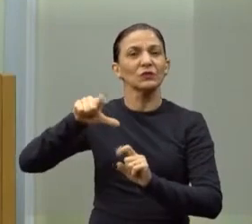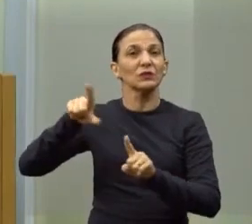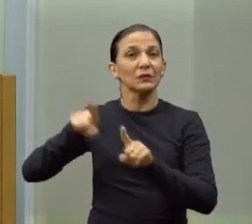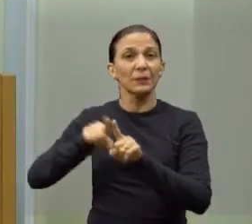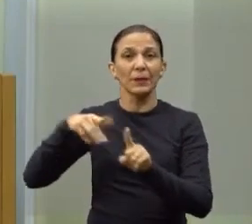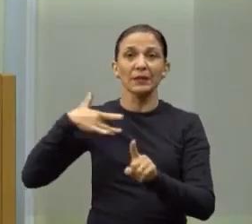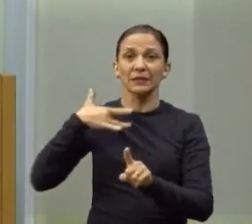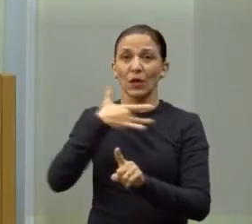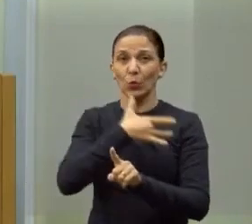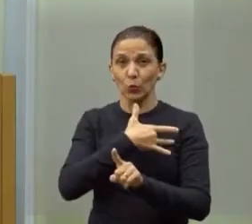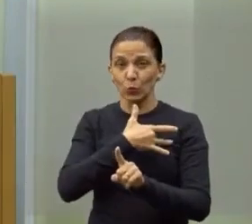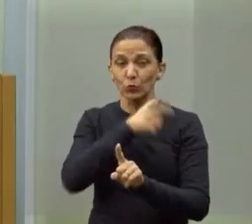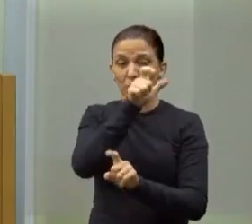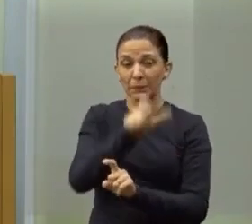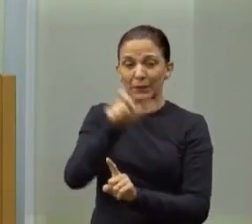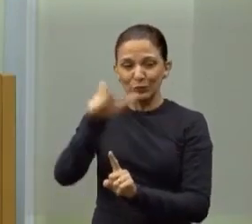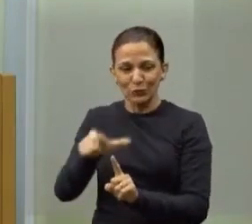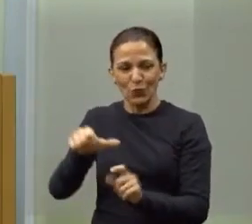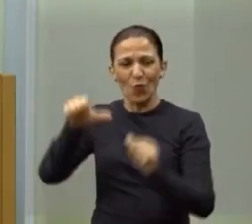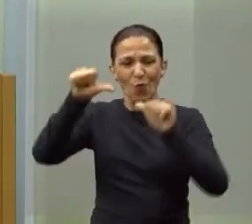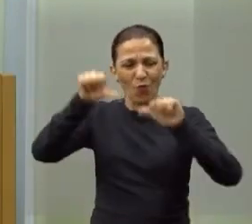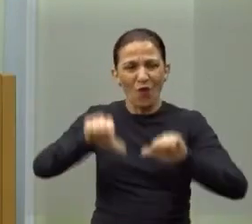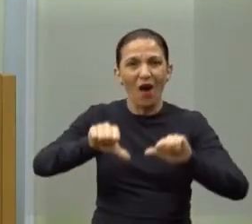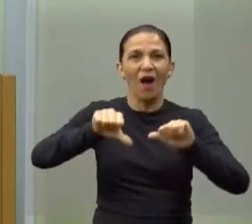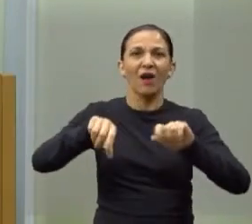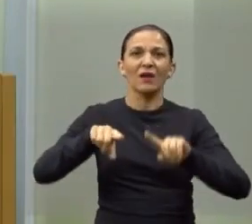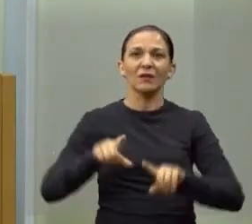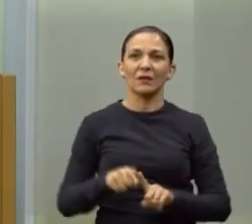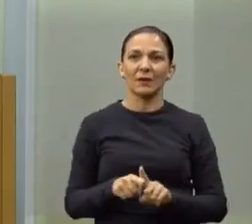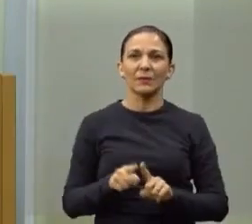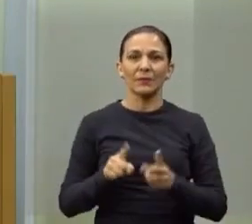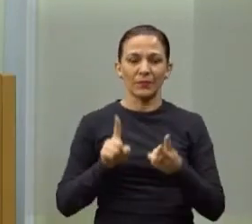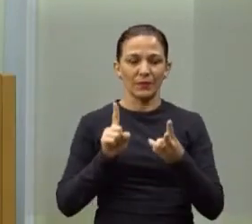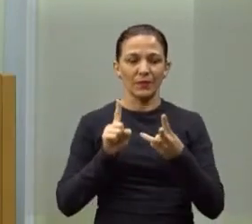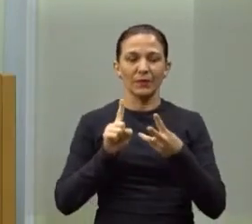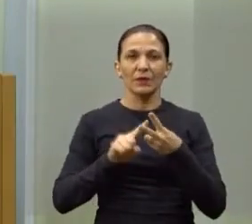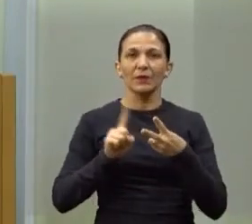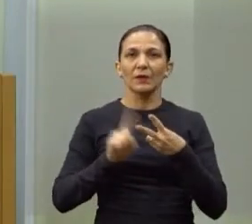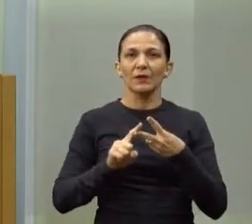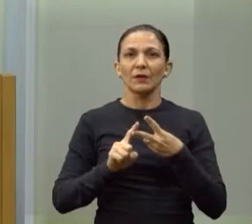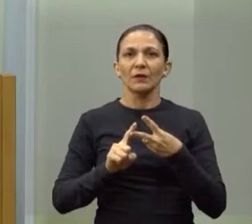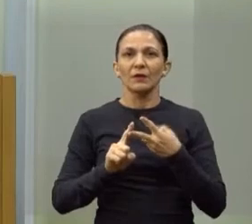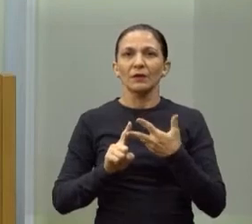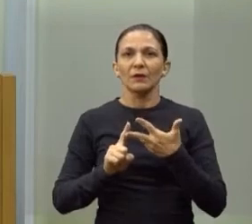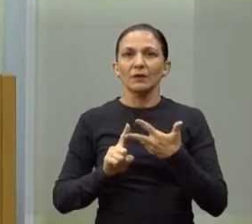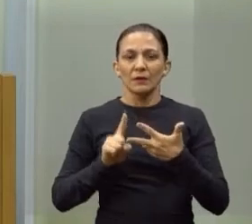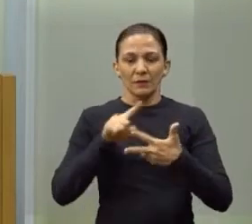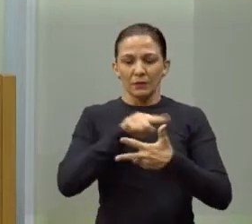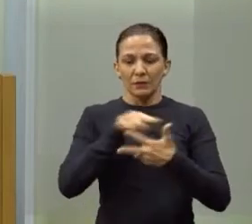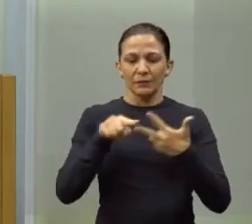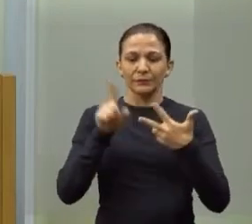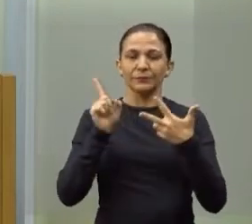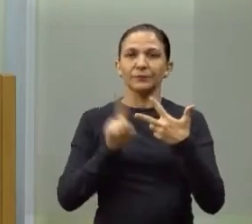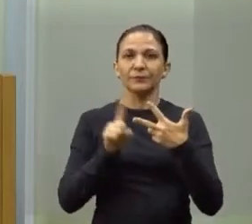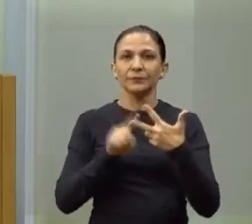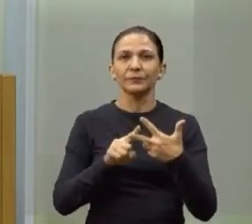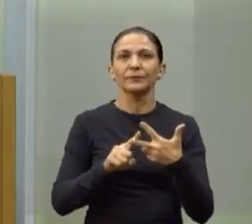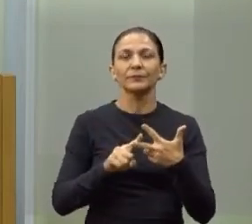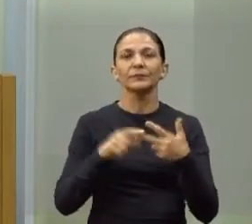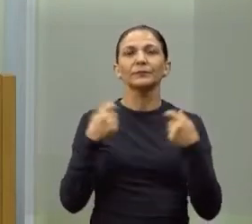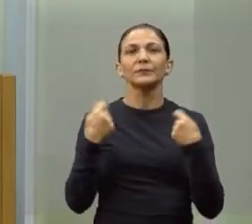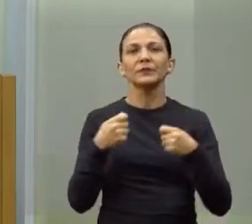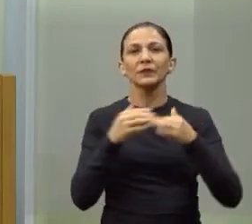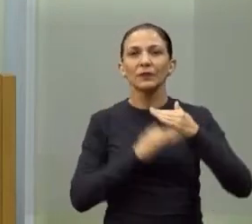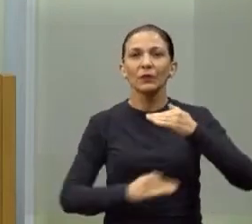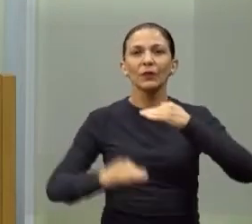da população. Por fim, temos o pilar que, ao meu modo de ver, é o mais urgente de todos, que é a